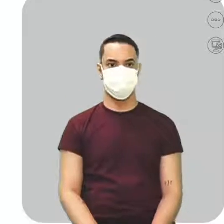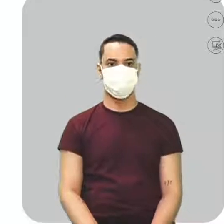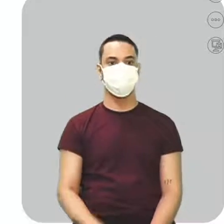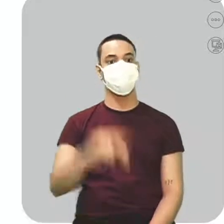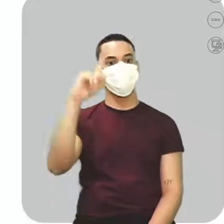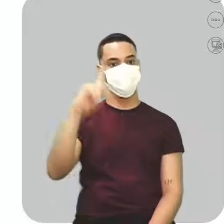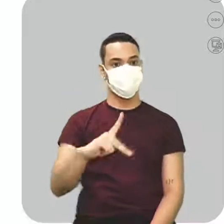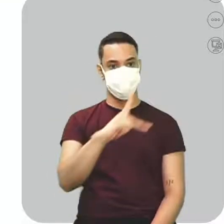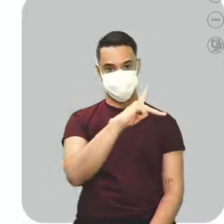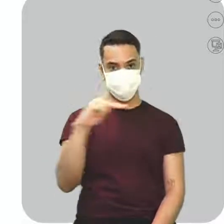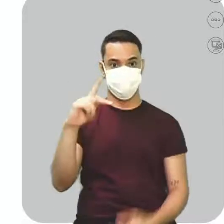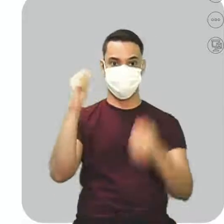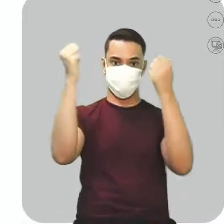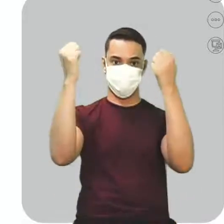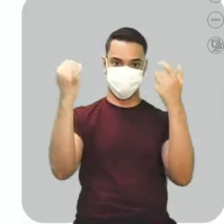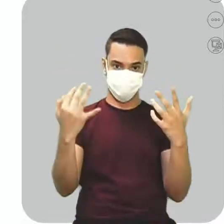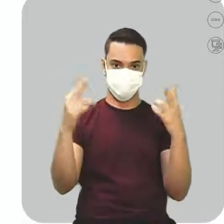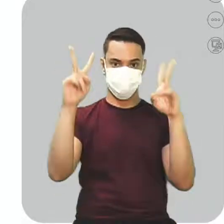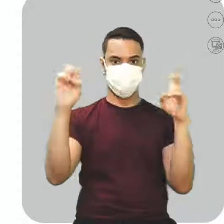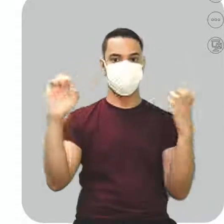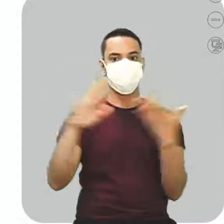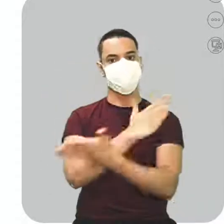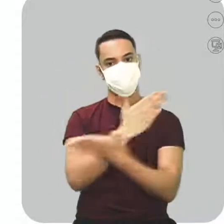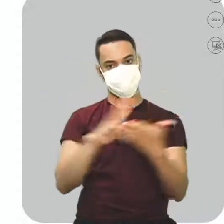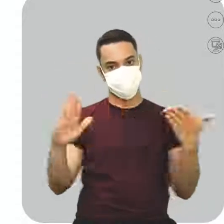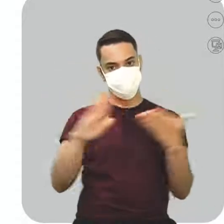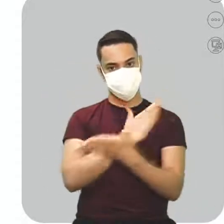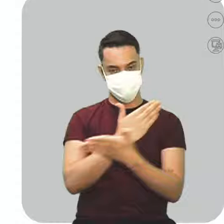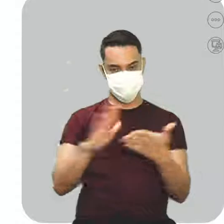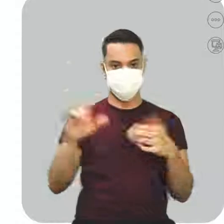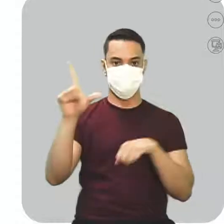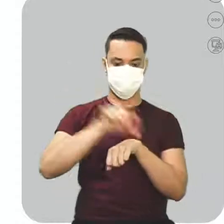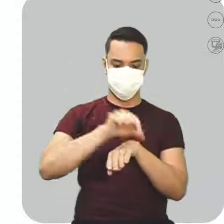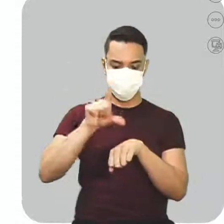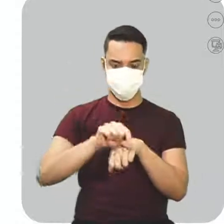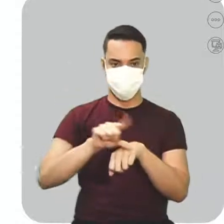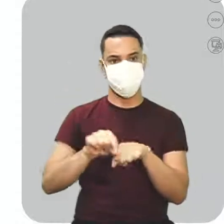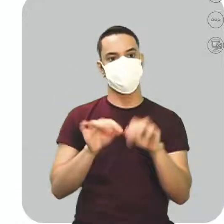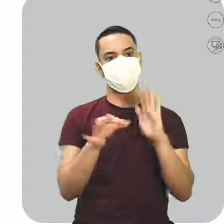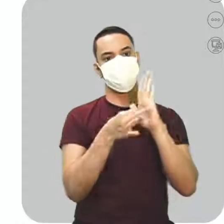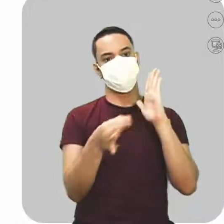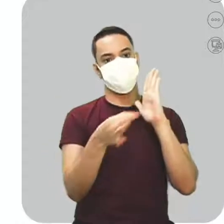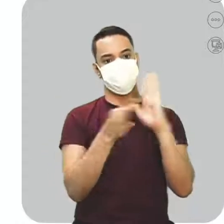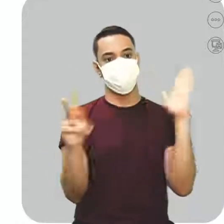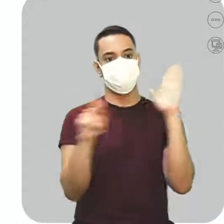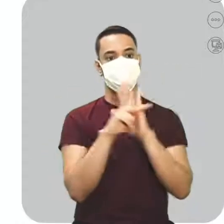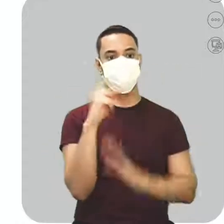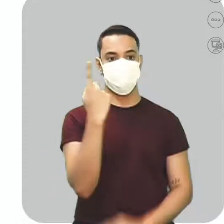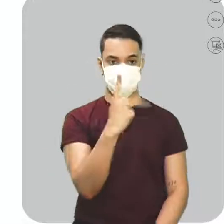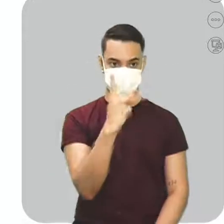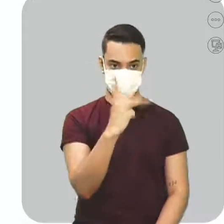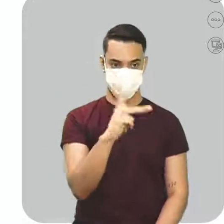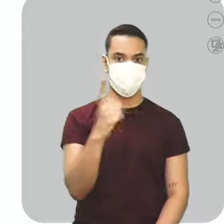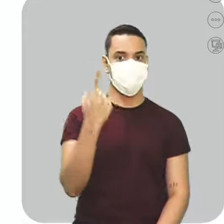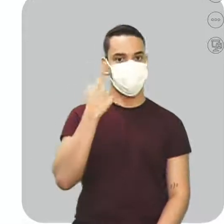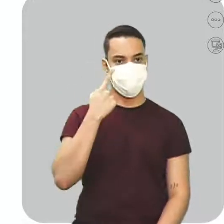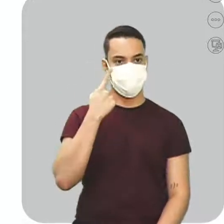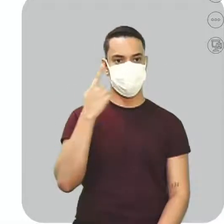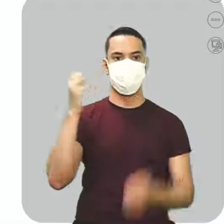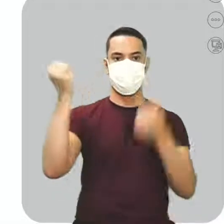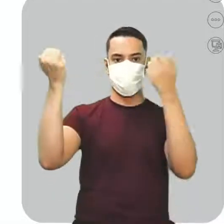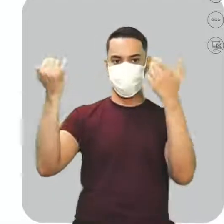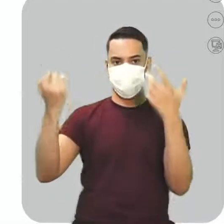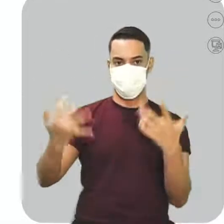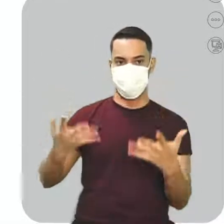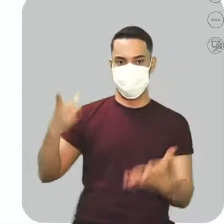Padre Vieira trata de alguns argumentos, né? Alguns recursos argumentativos. Veja bem, na fala